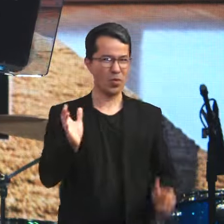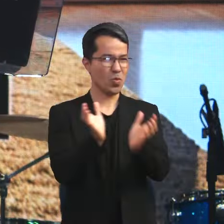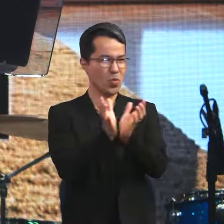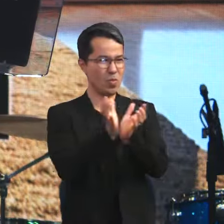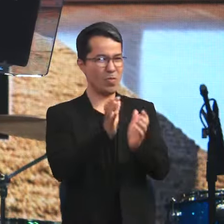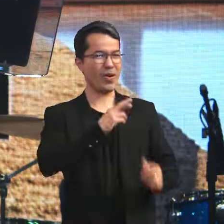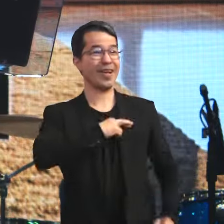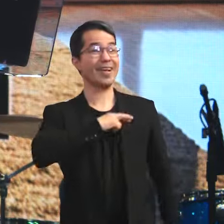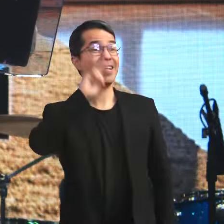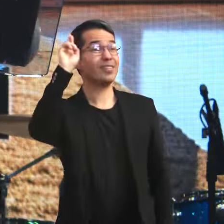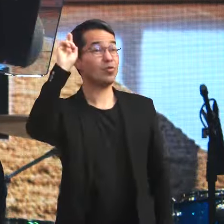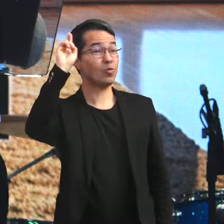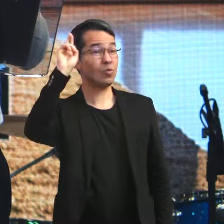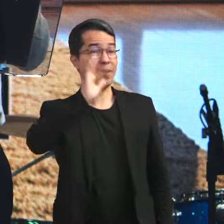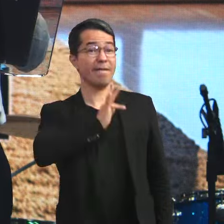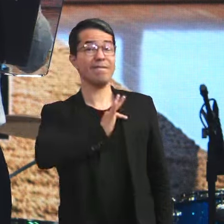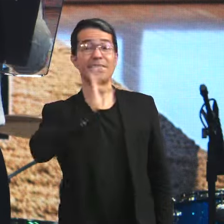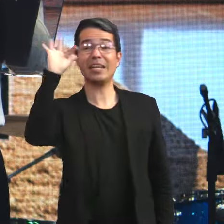de